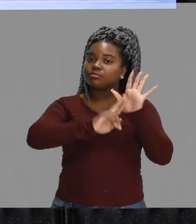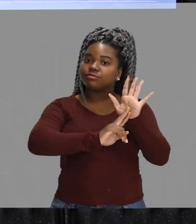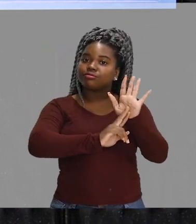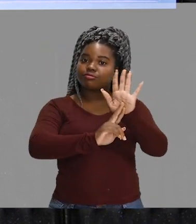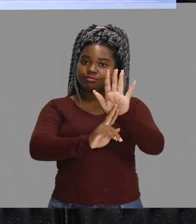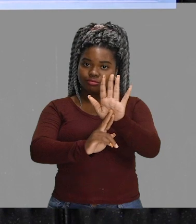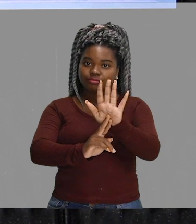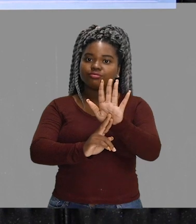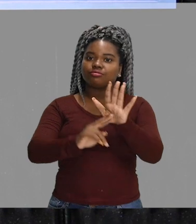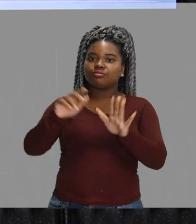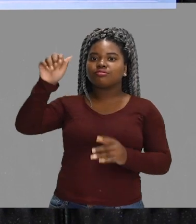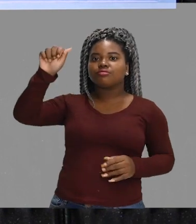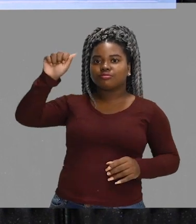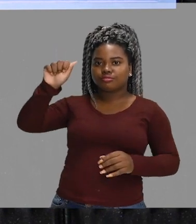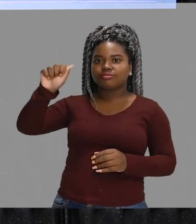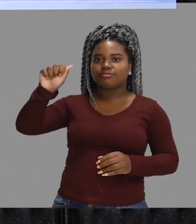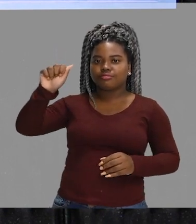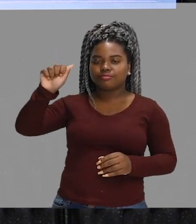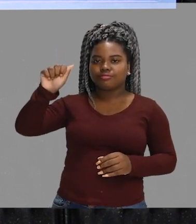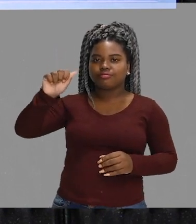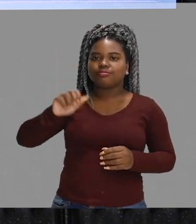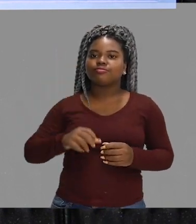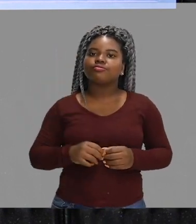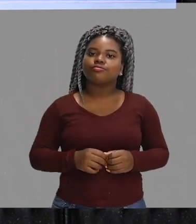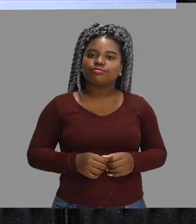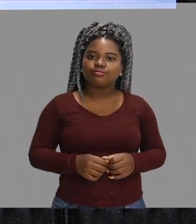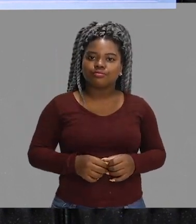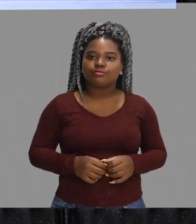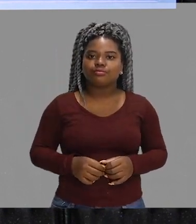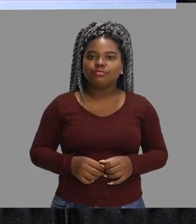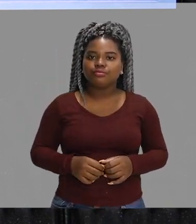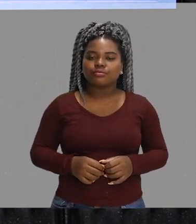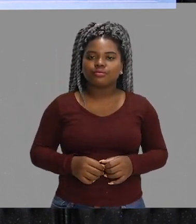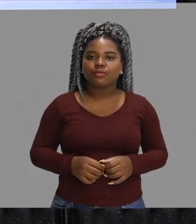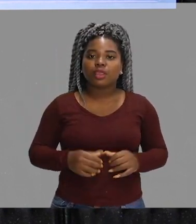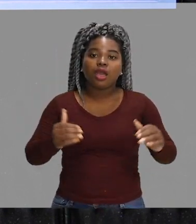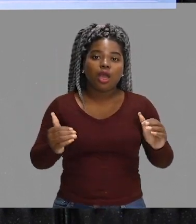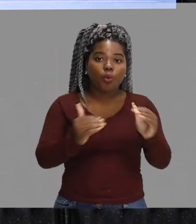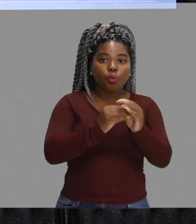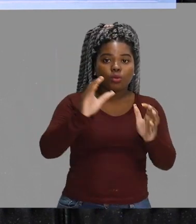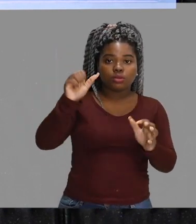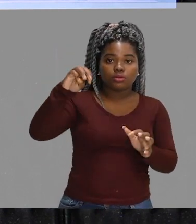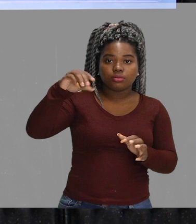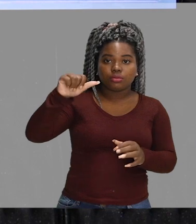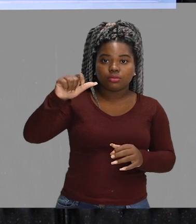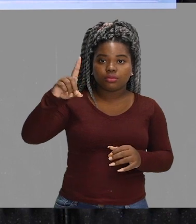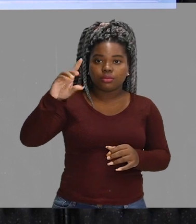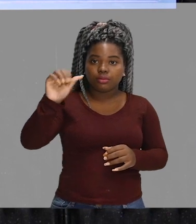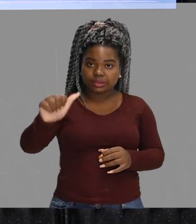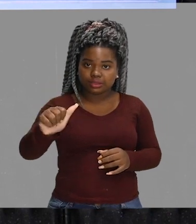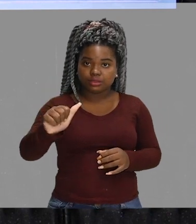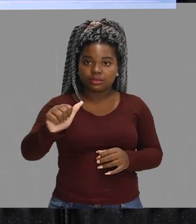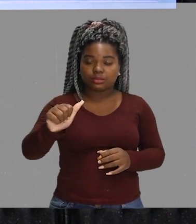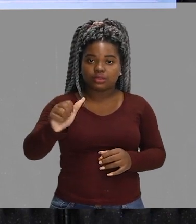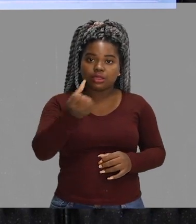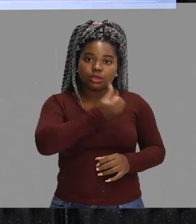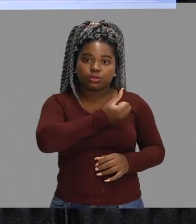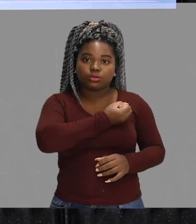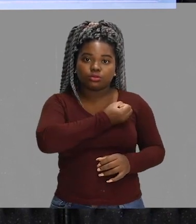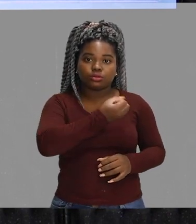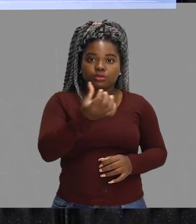3p6, 4s2, 3d5. Ele apresenta quantas camadas? 4 camadas. Primeira,